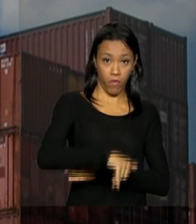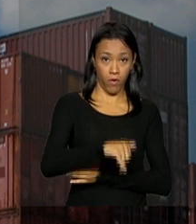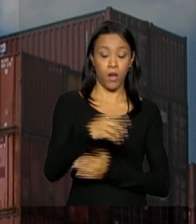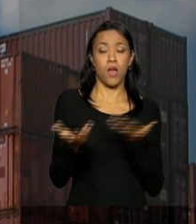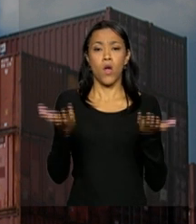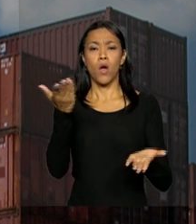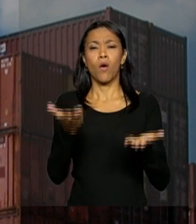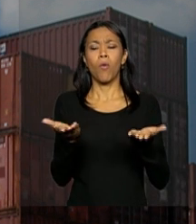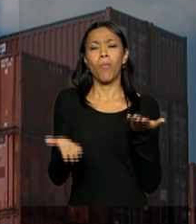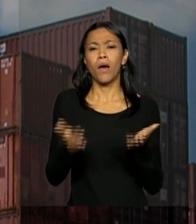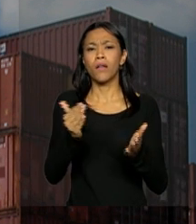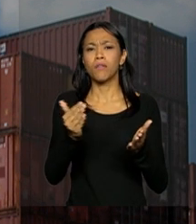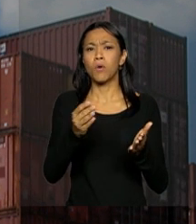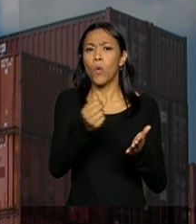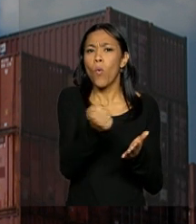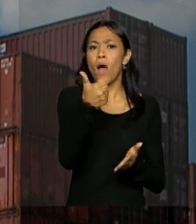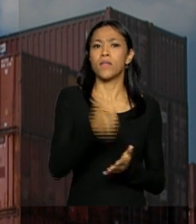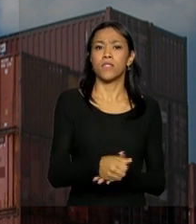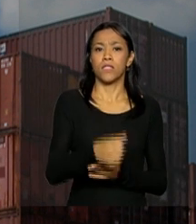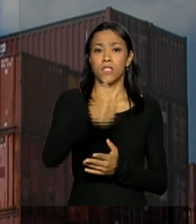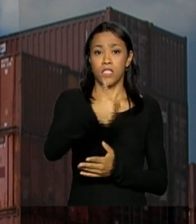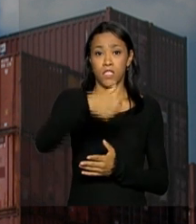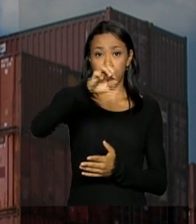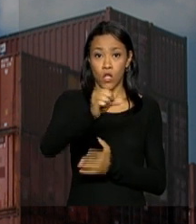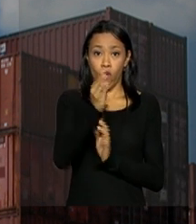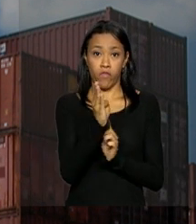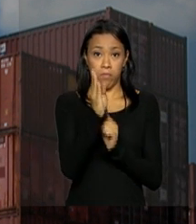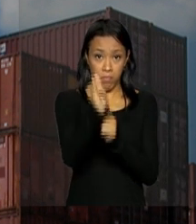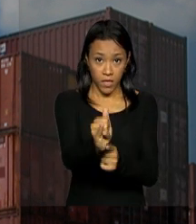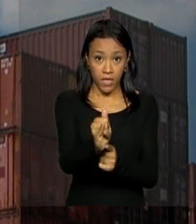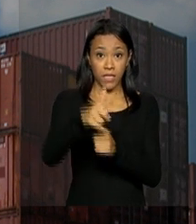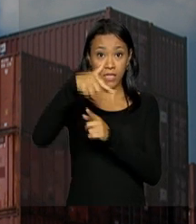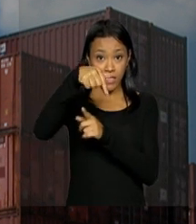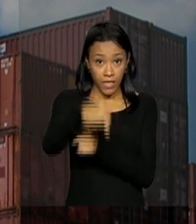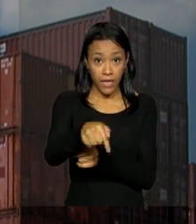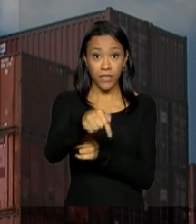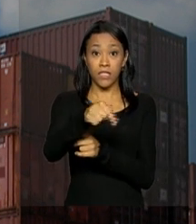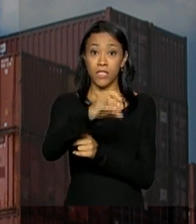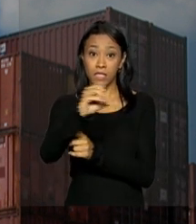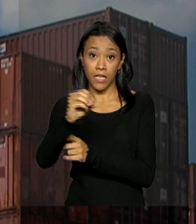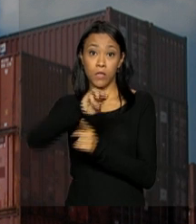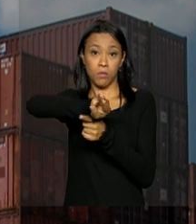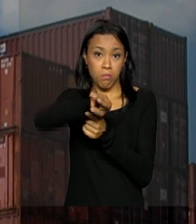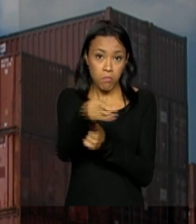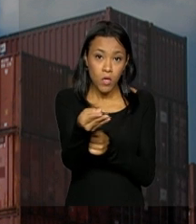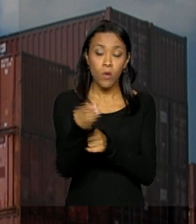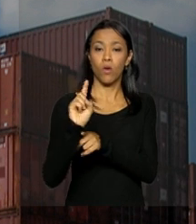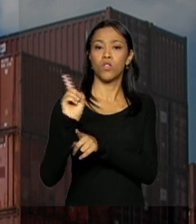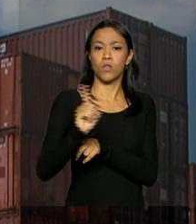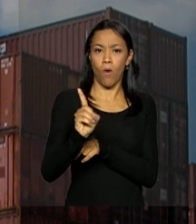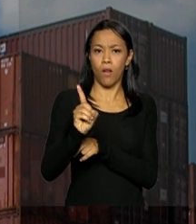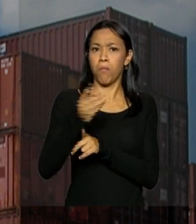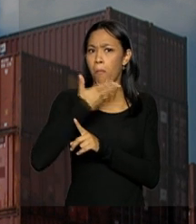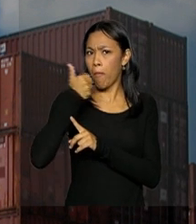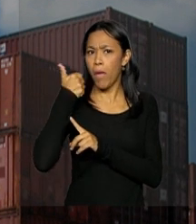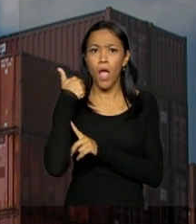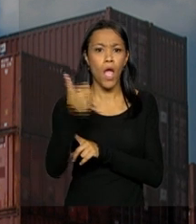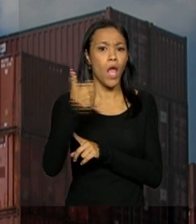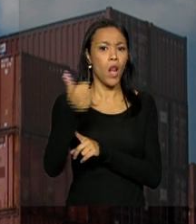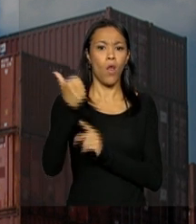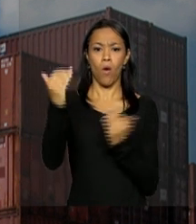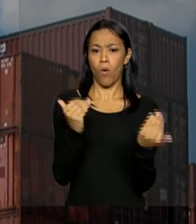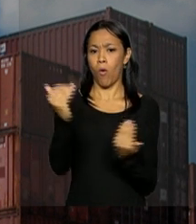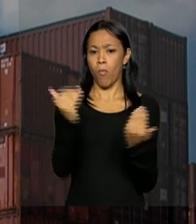registrou superavit de quase 19 bilhões 700 milhões de dólares o melhor resultado